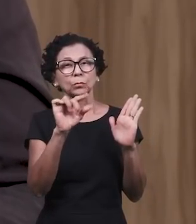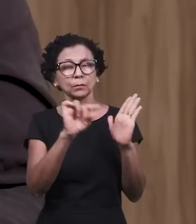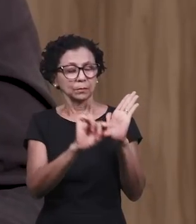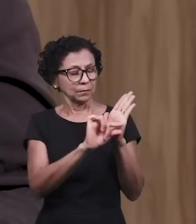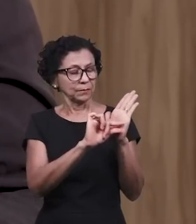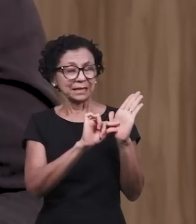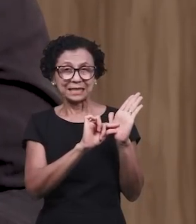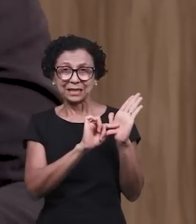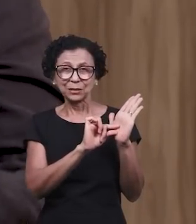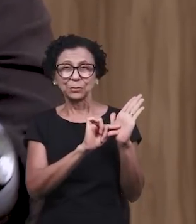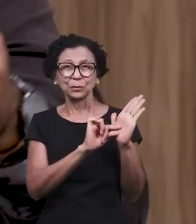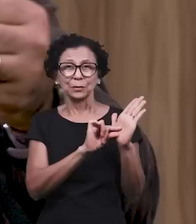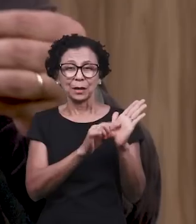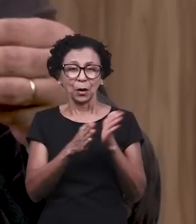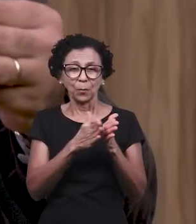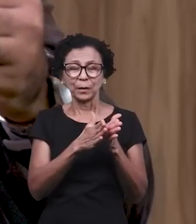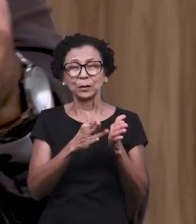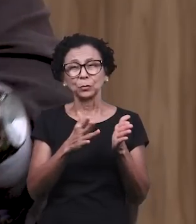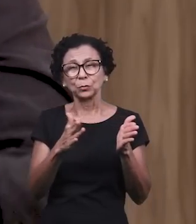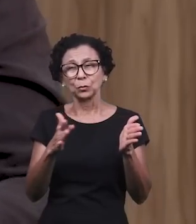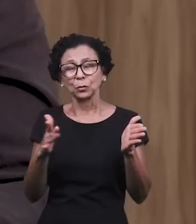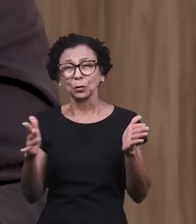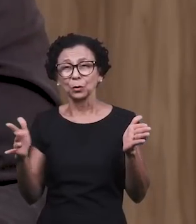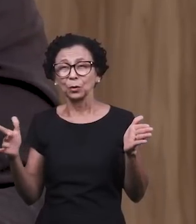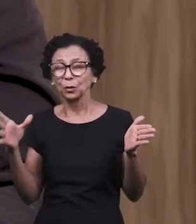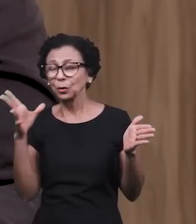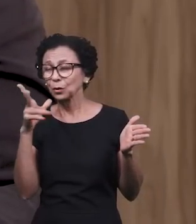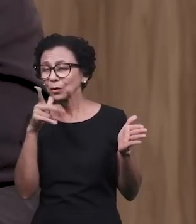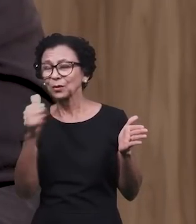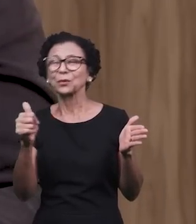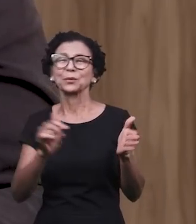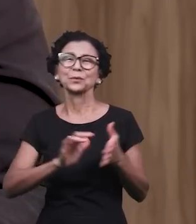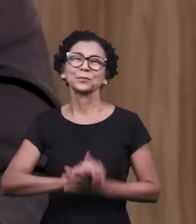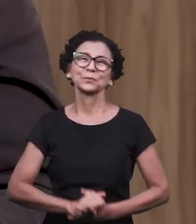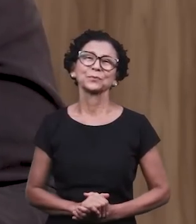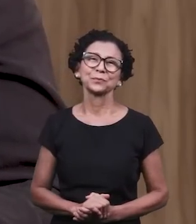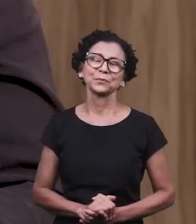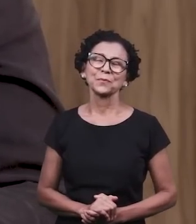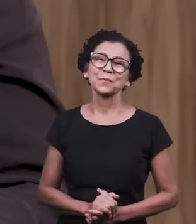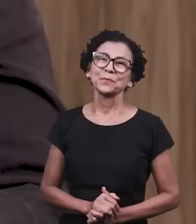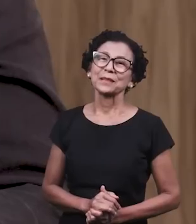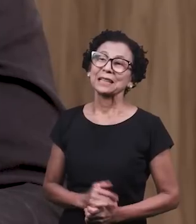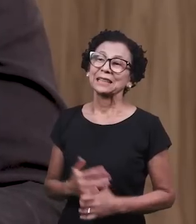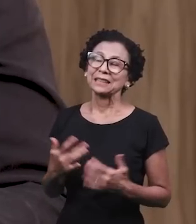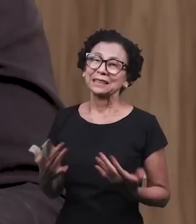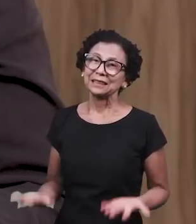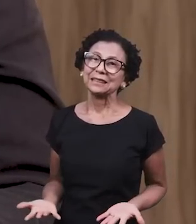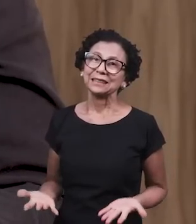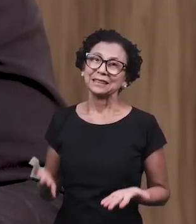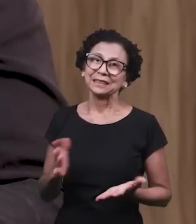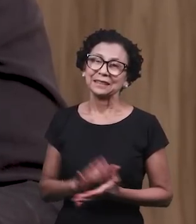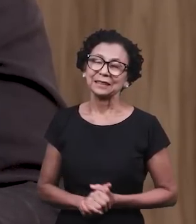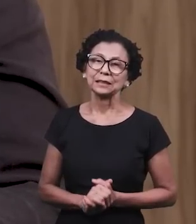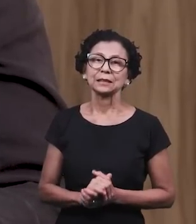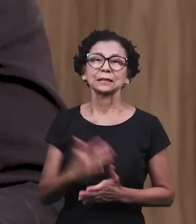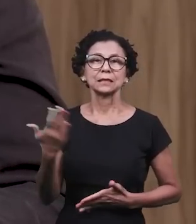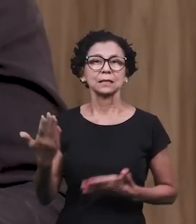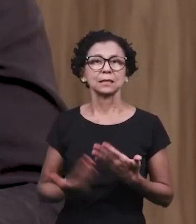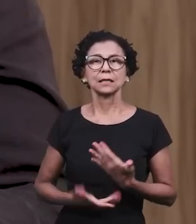dessa rota, as cidades onde ele pisou, serão comentados logo adiante, mas eu gostaria de passar a palavra para o